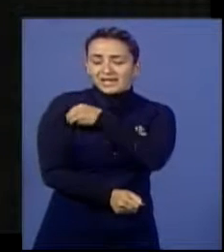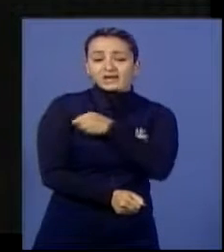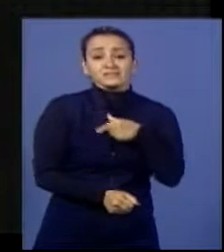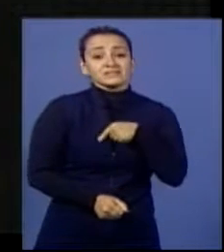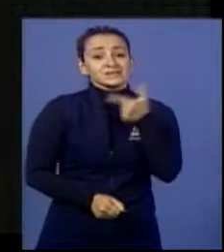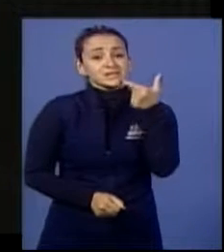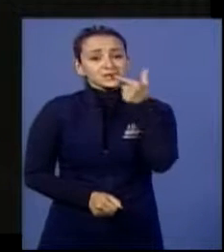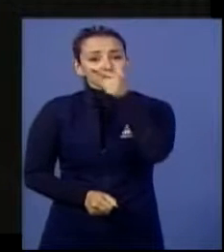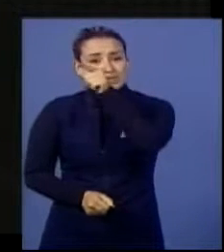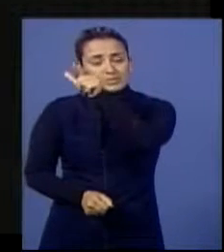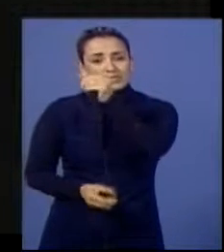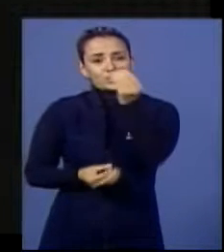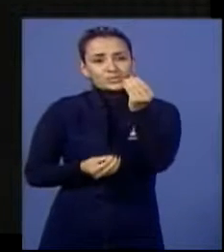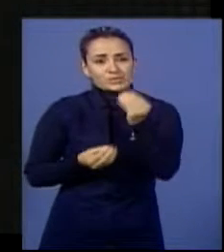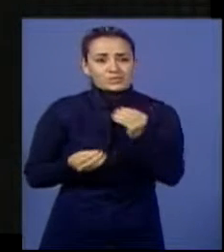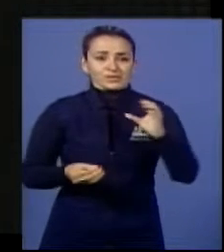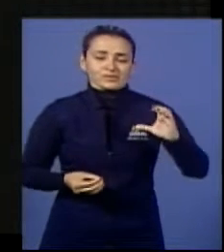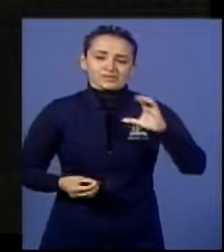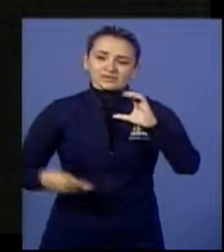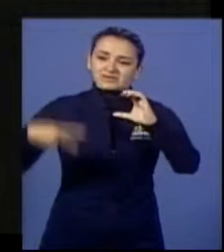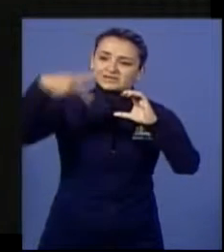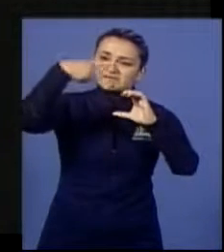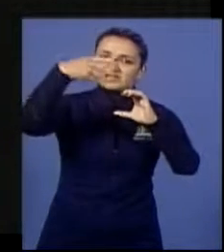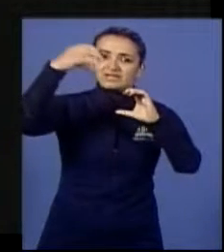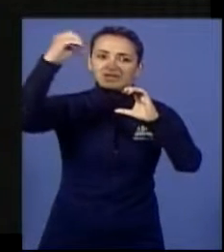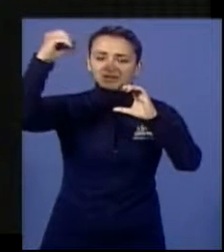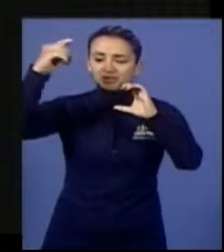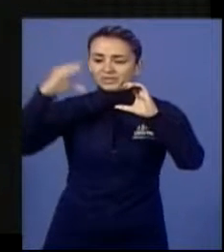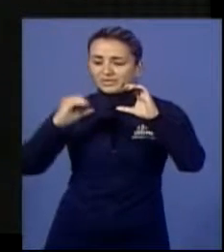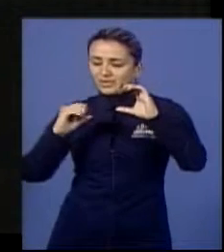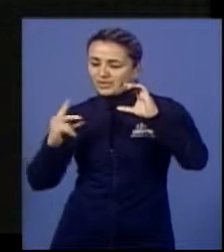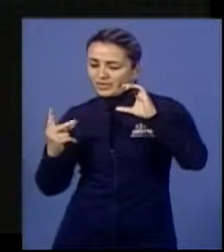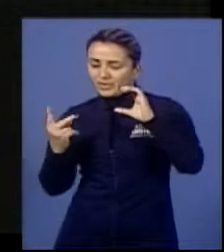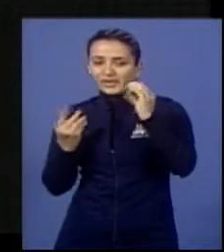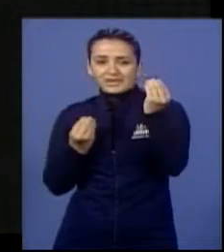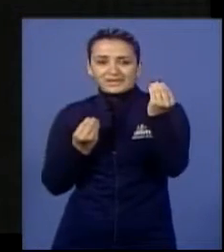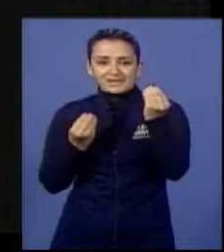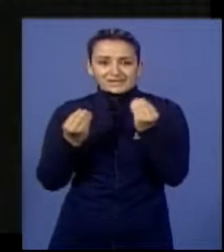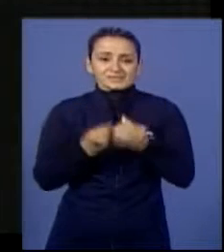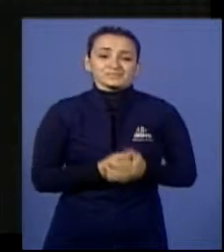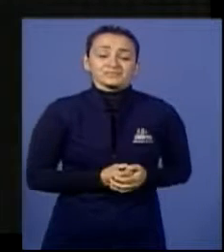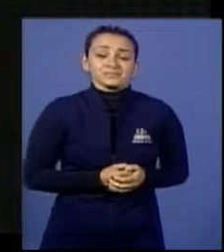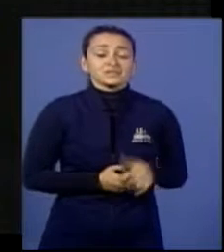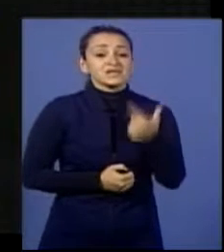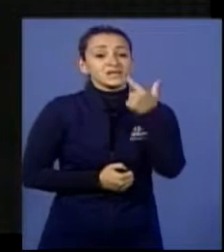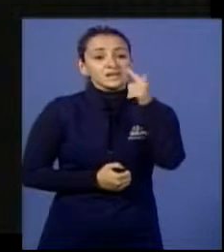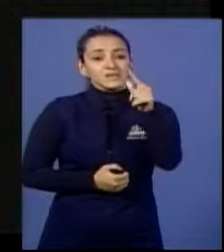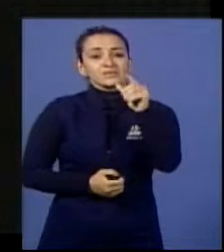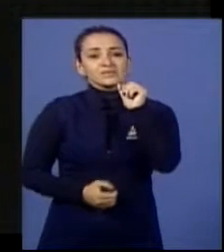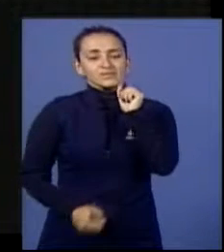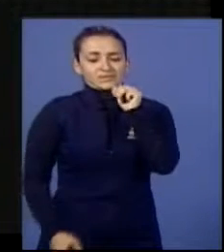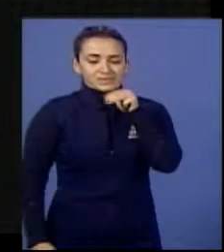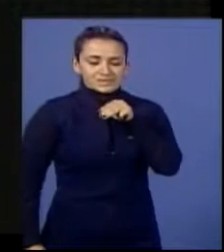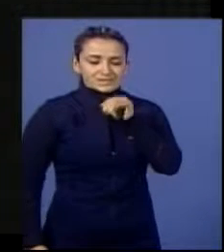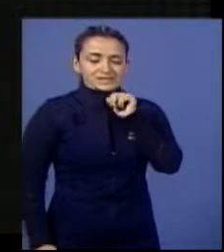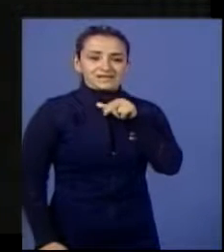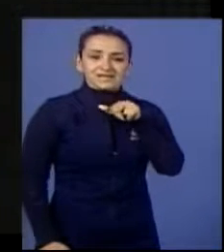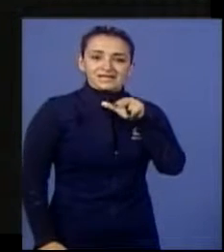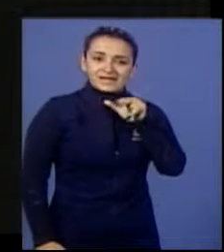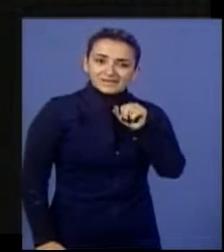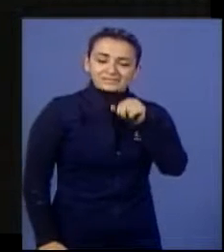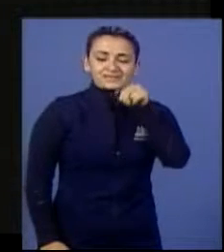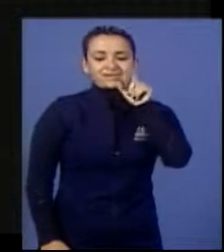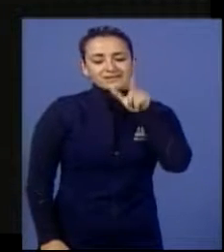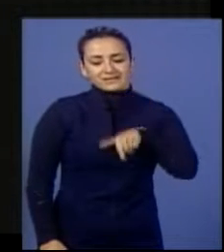que tem C, dupla O, OH. Existe a função amina, lembra das minas, que tem o